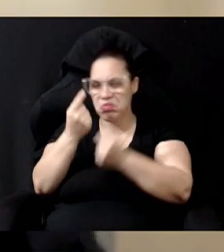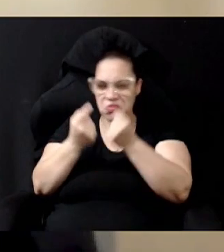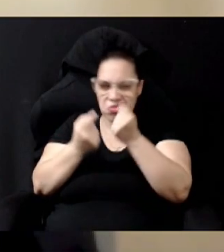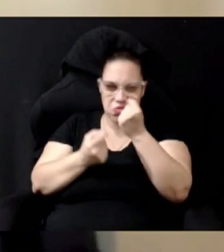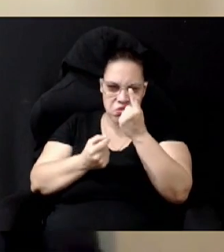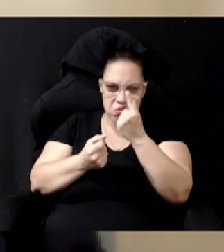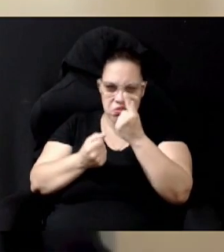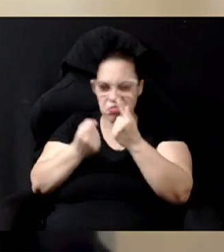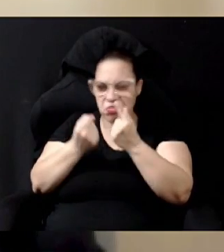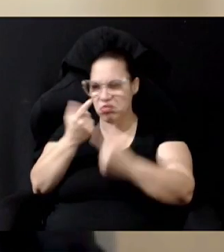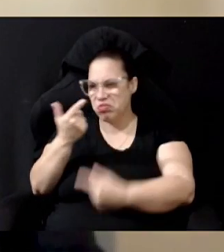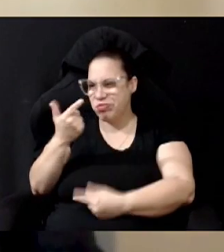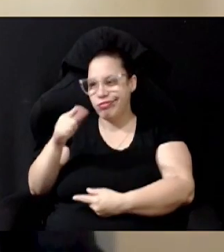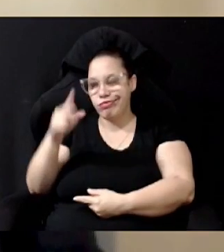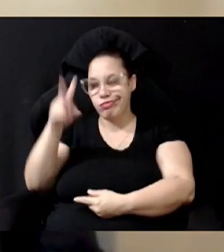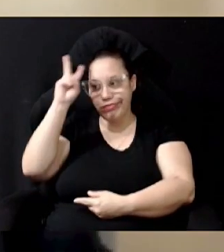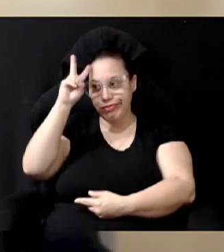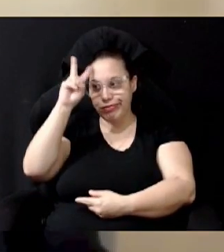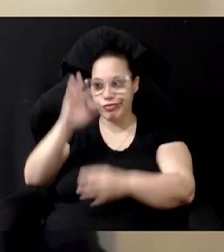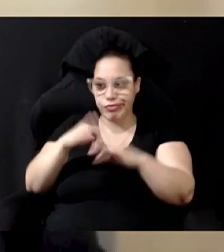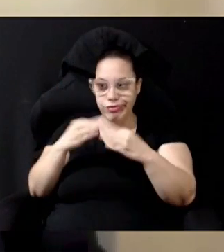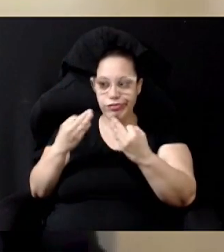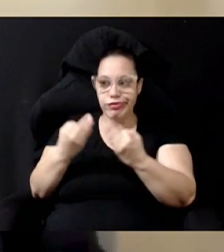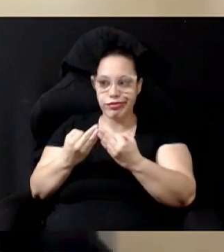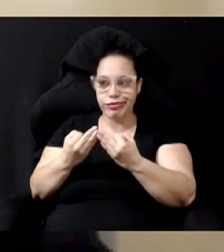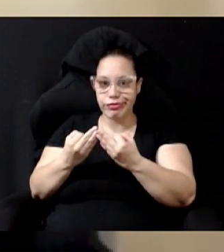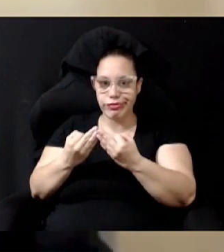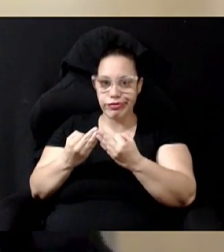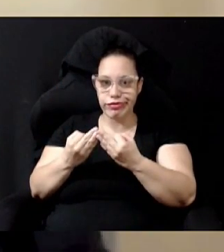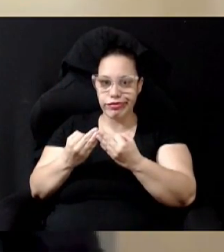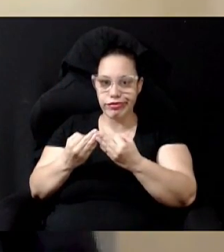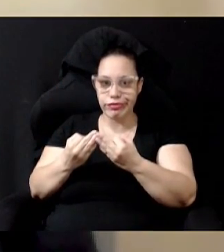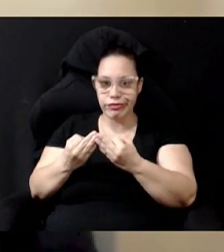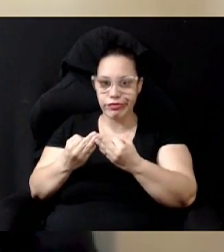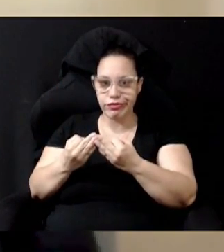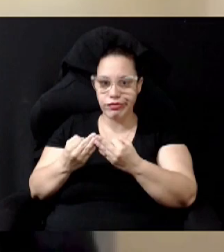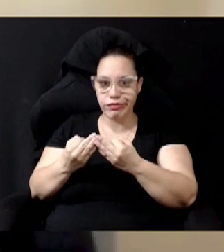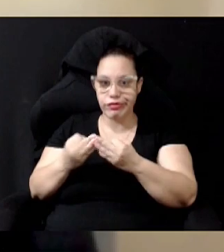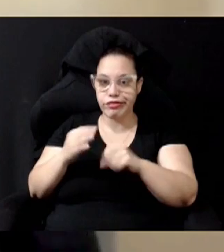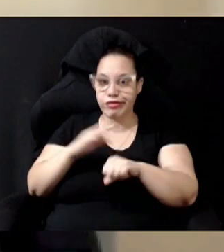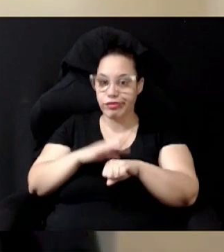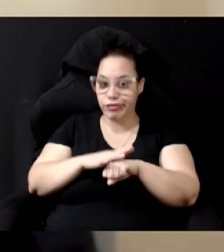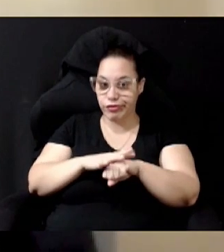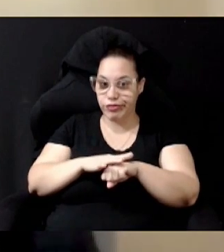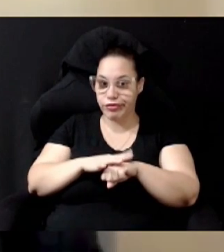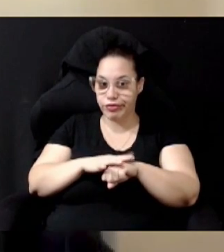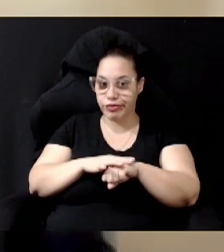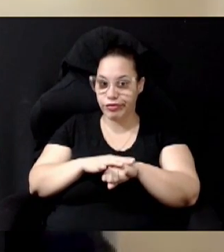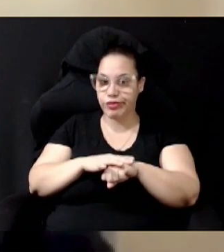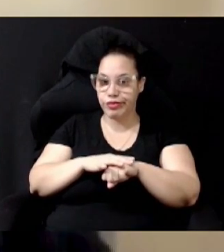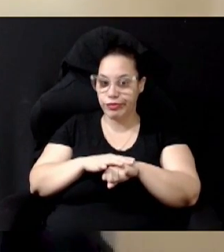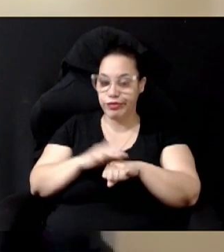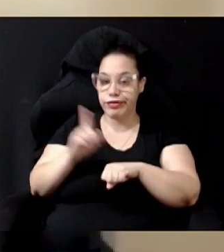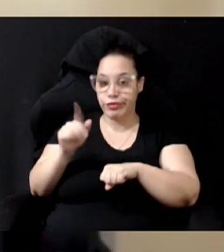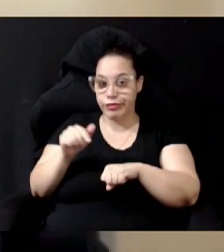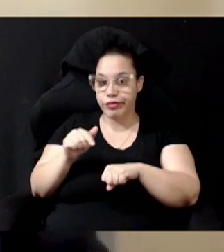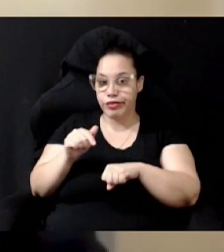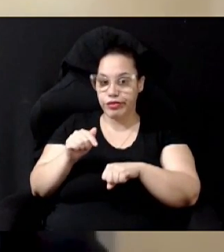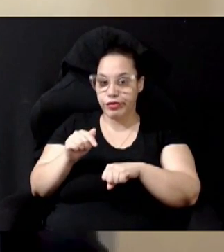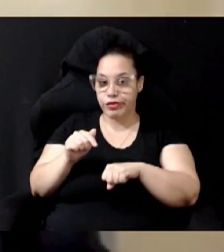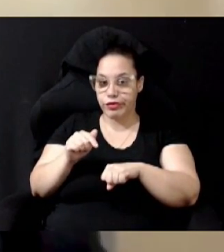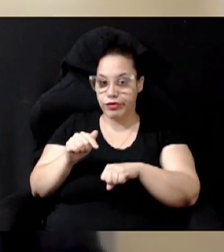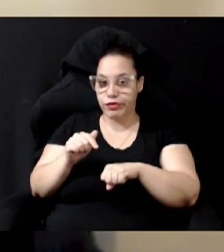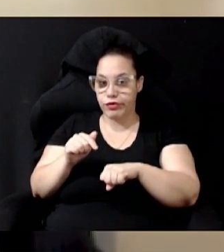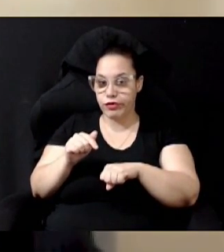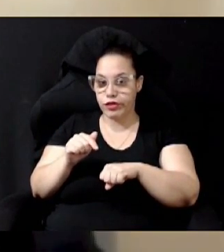na família. Mas só para poder citar, então algumas doenças elas são decorrentes disso, são decorrentes de